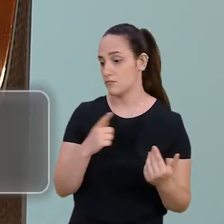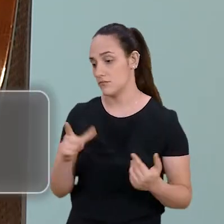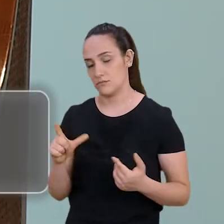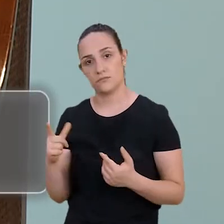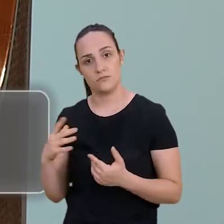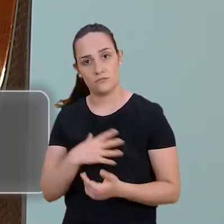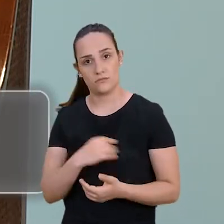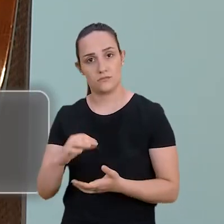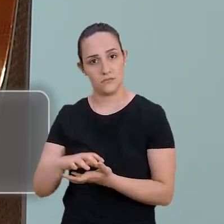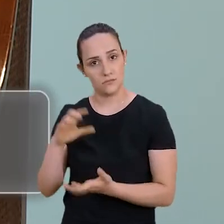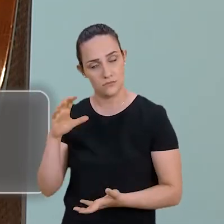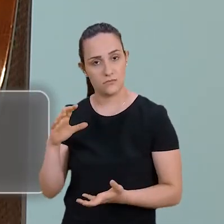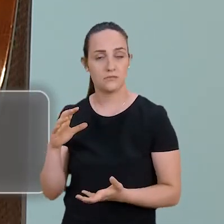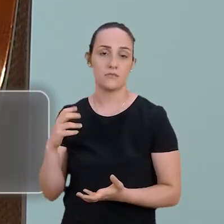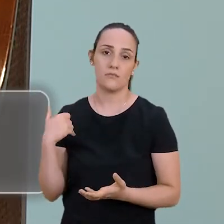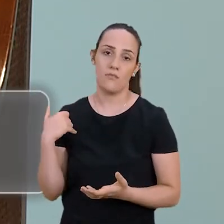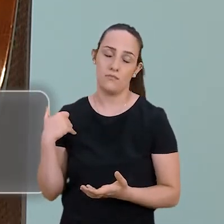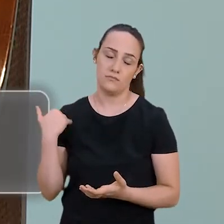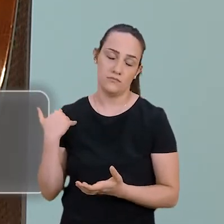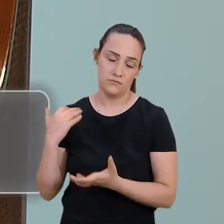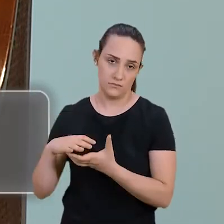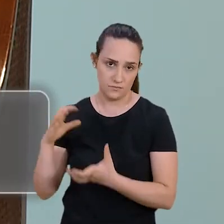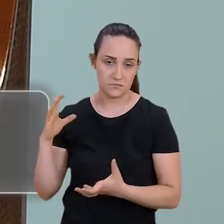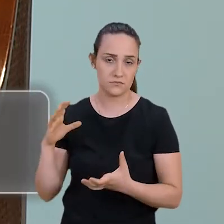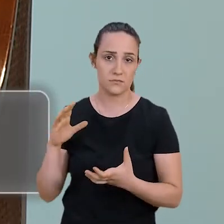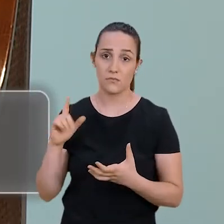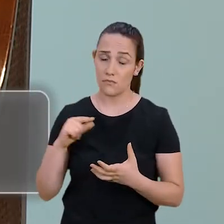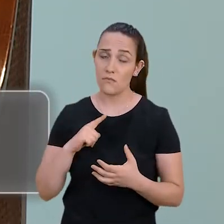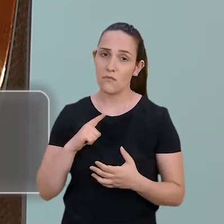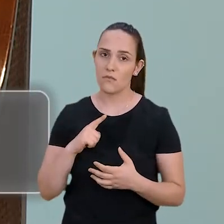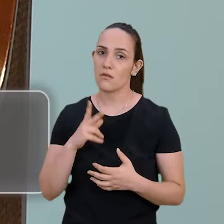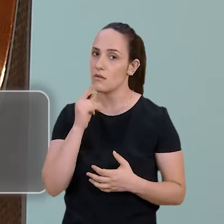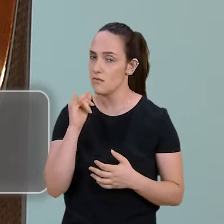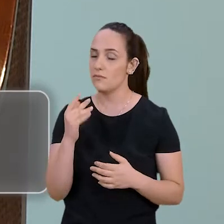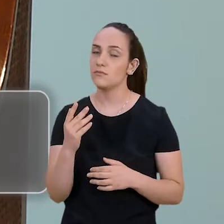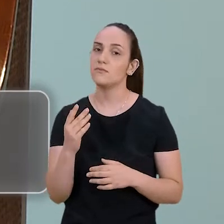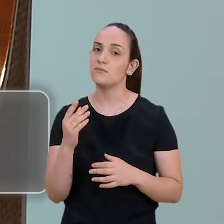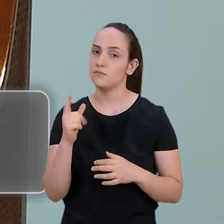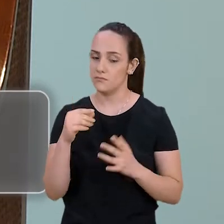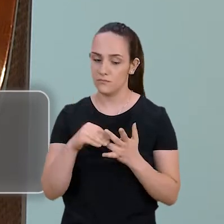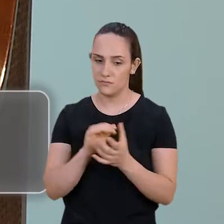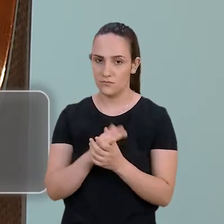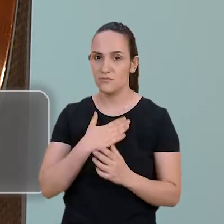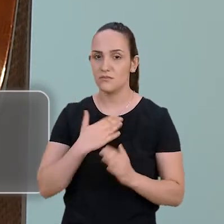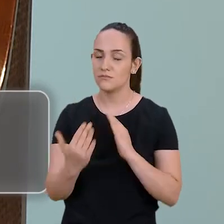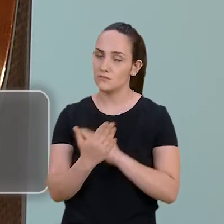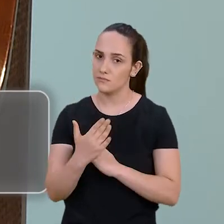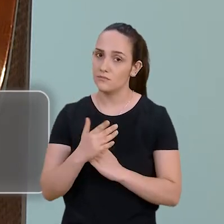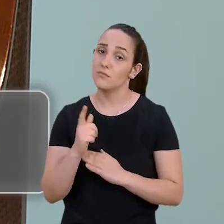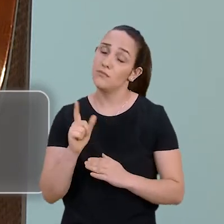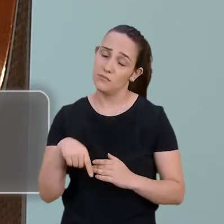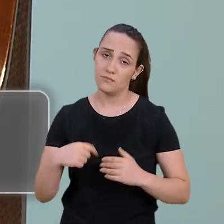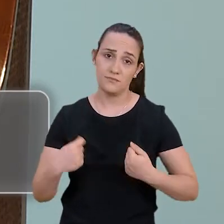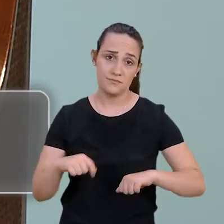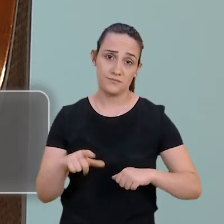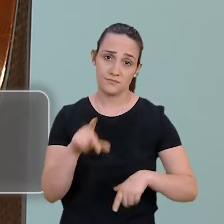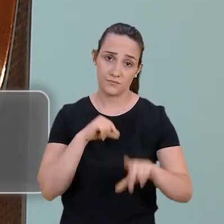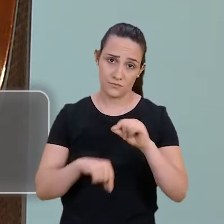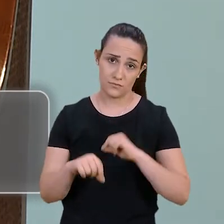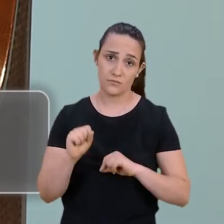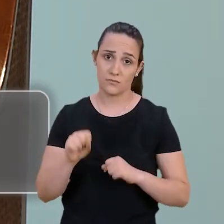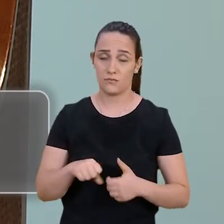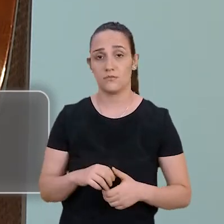10 anos. Como ela falou, né, realmente a gente tem que fazer escolhas, né?